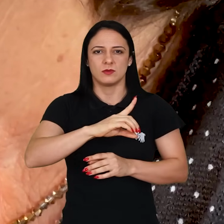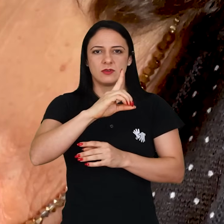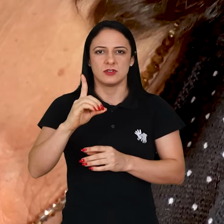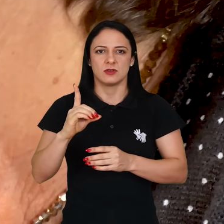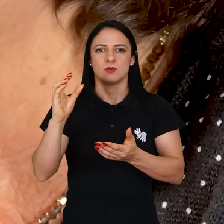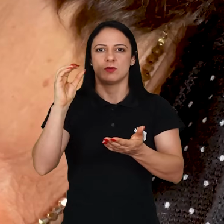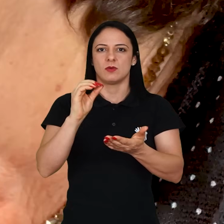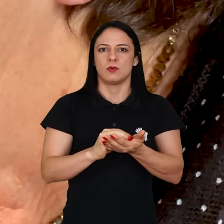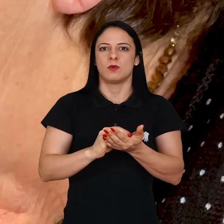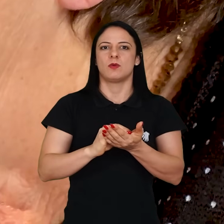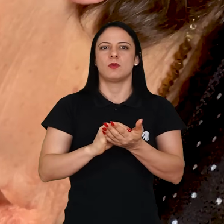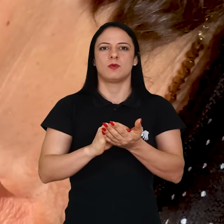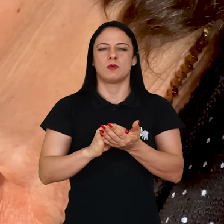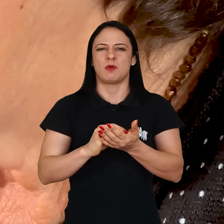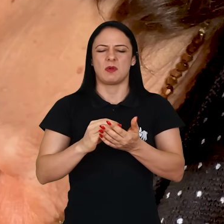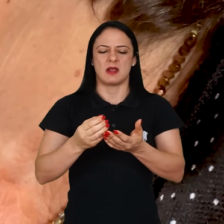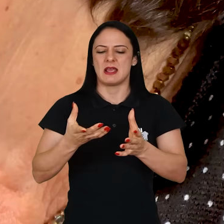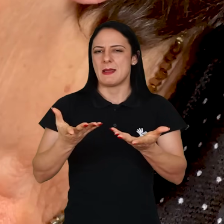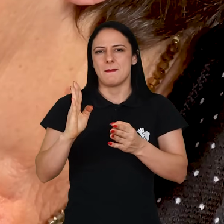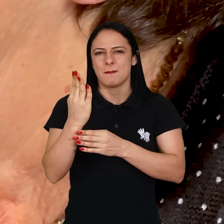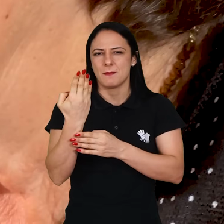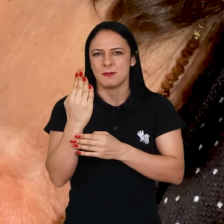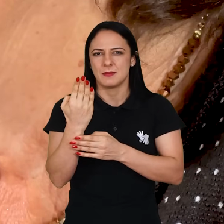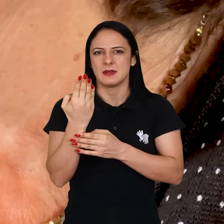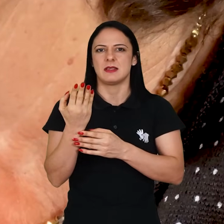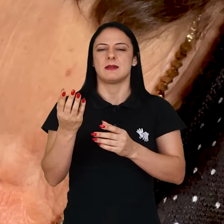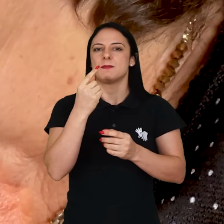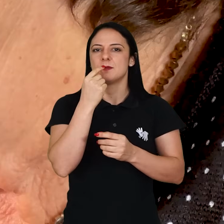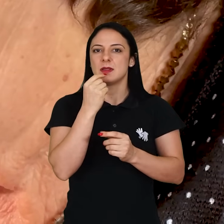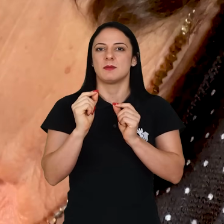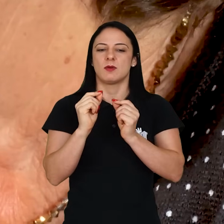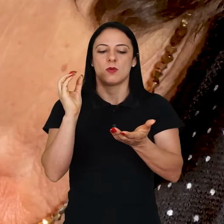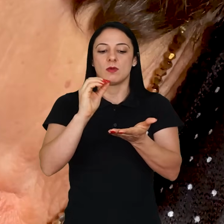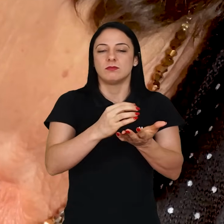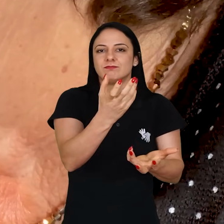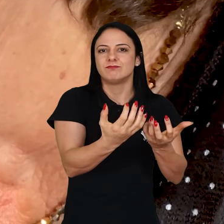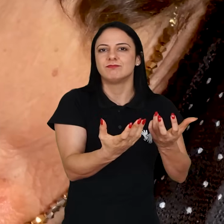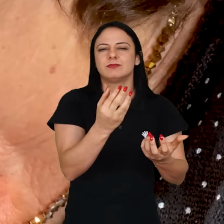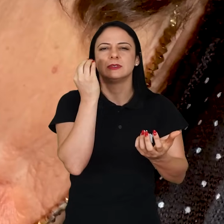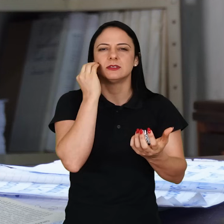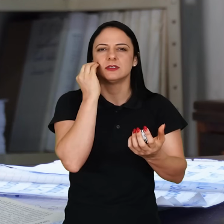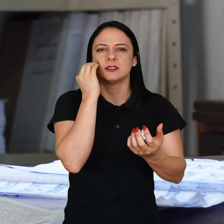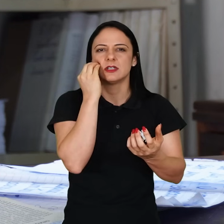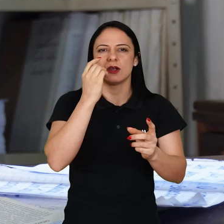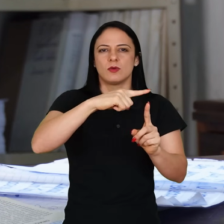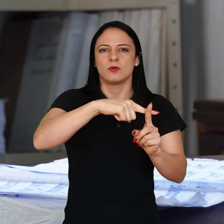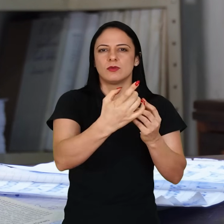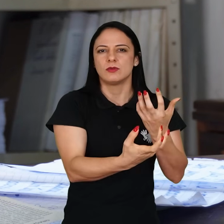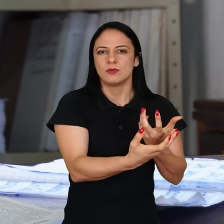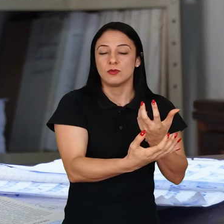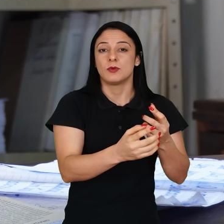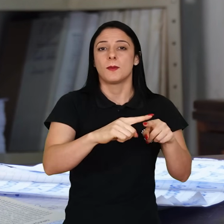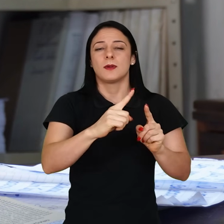e colocaram carros de boi cheios de lenha naquele cruzeiro para queimar a cruz. E